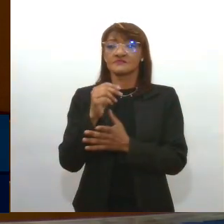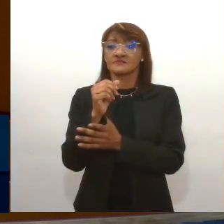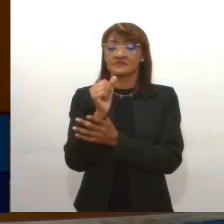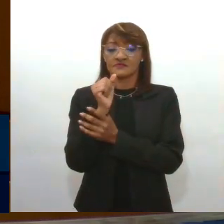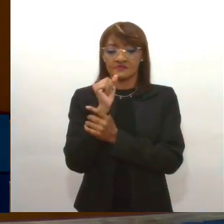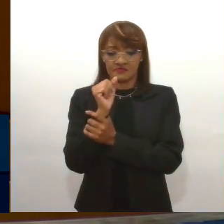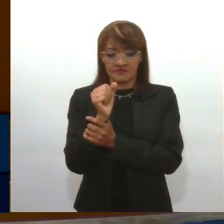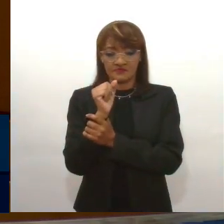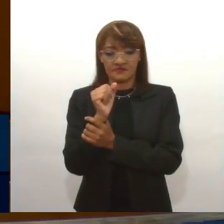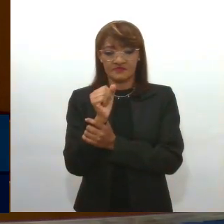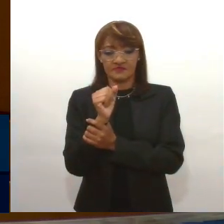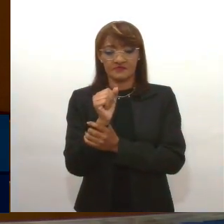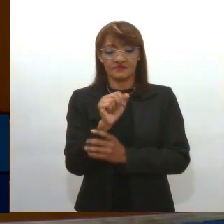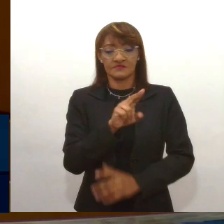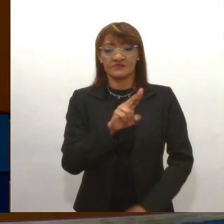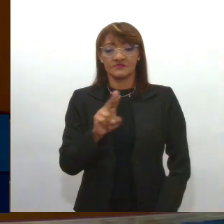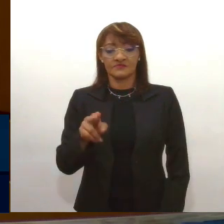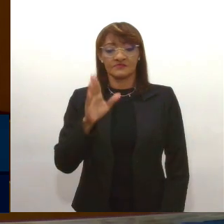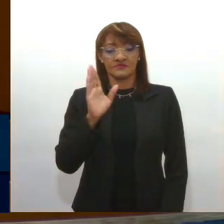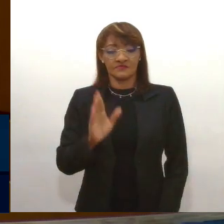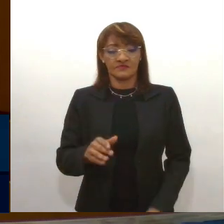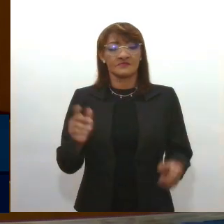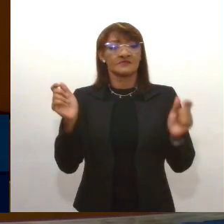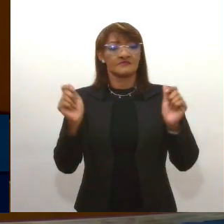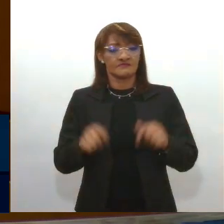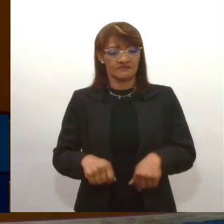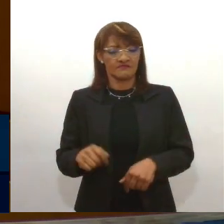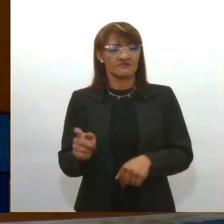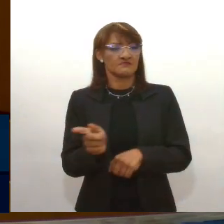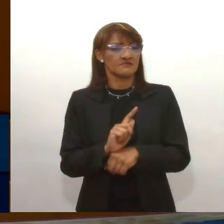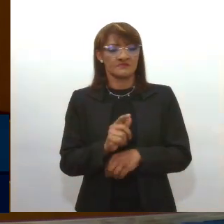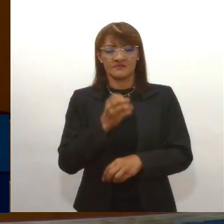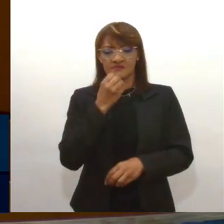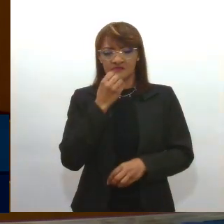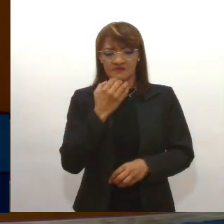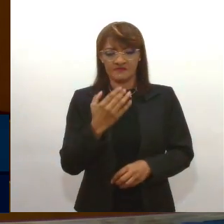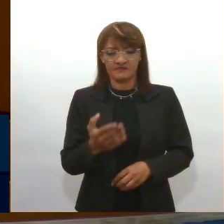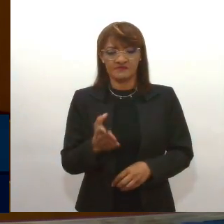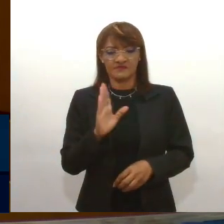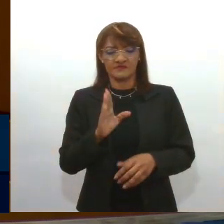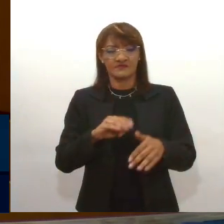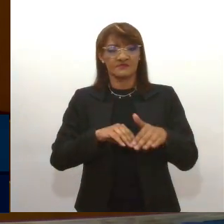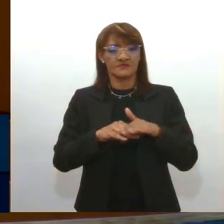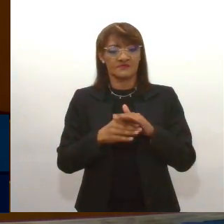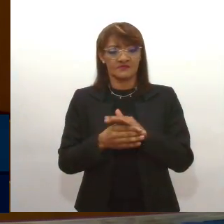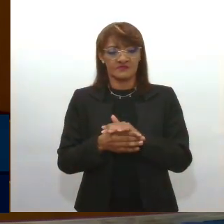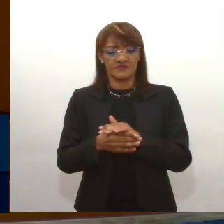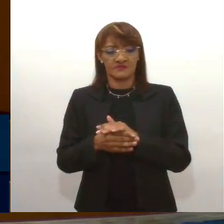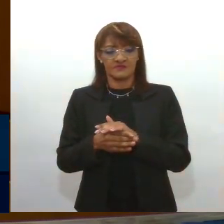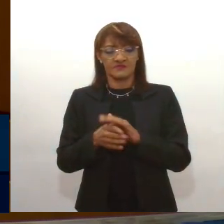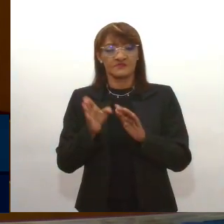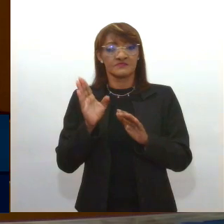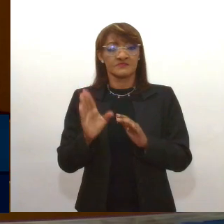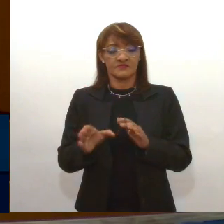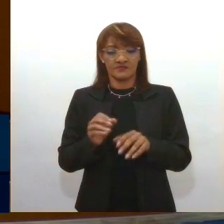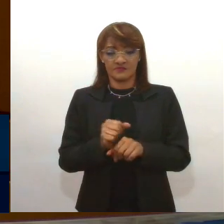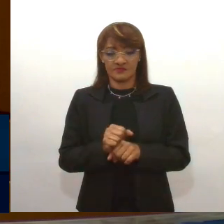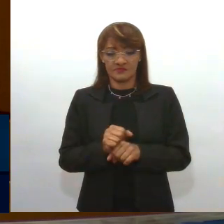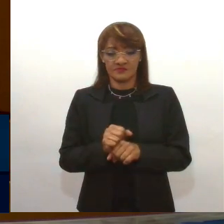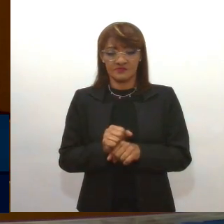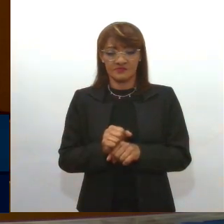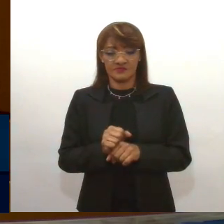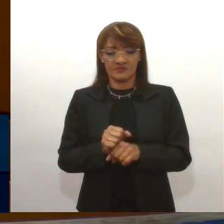com capacidade de gestão habilidade e um agrupamento que muito fez por essa cidade que é o nome de Luiz